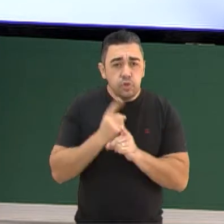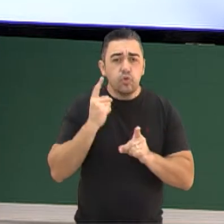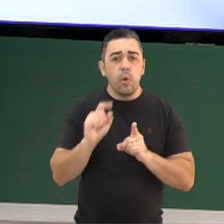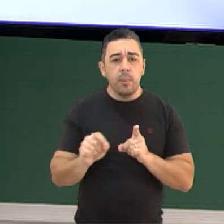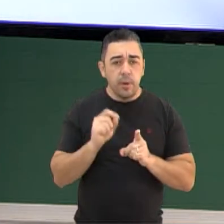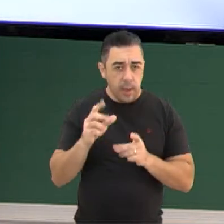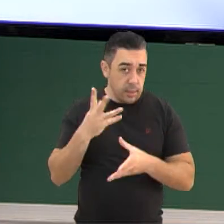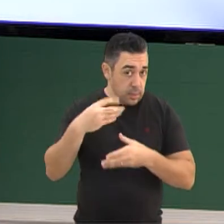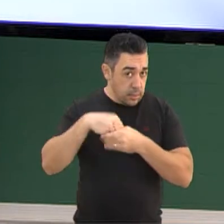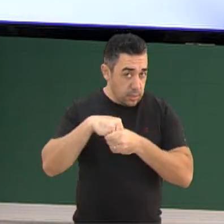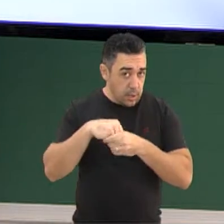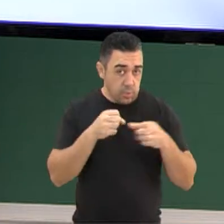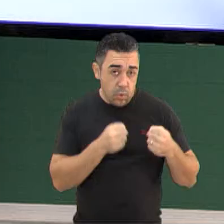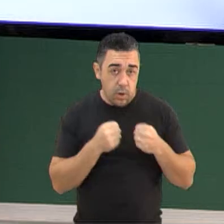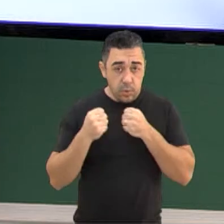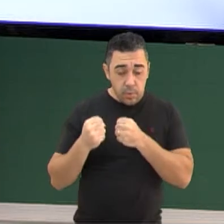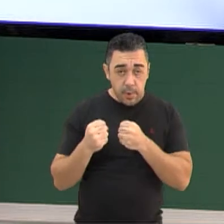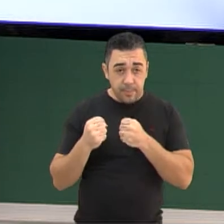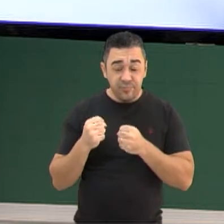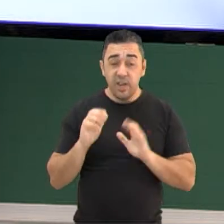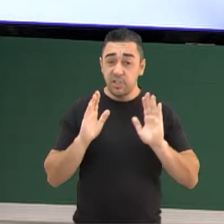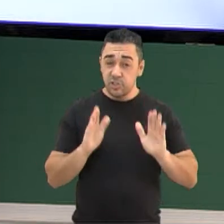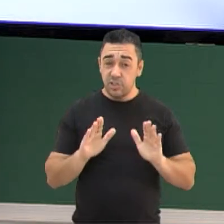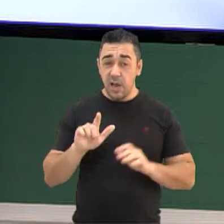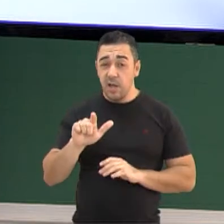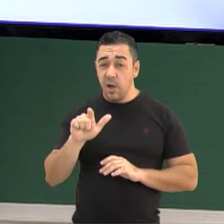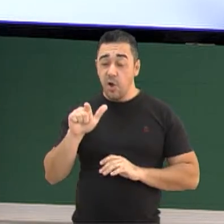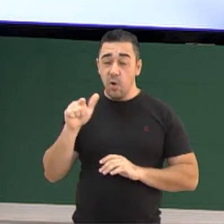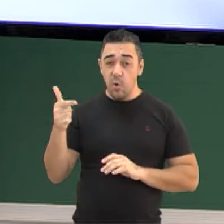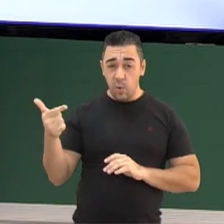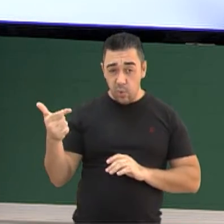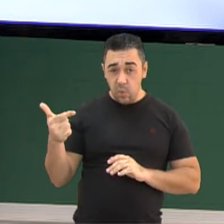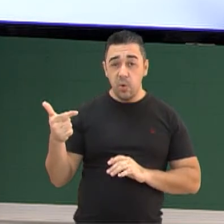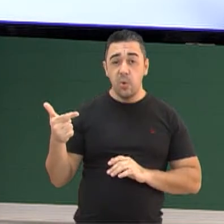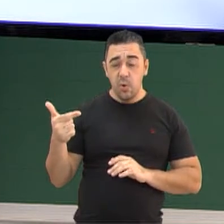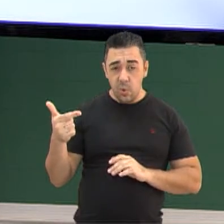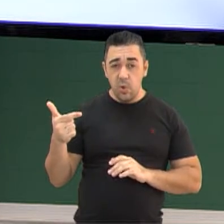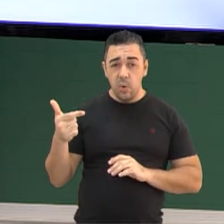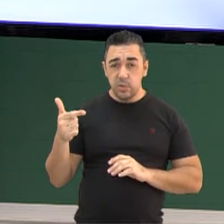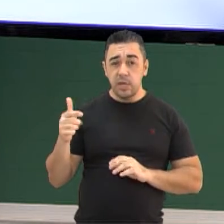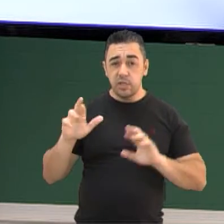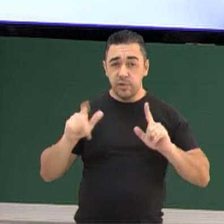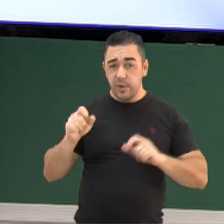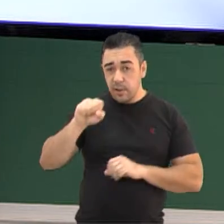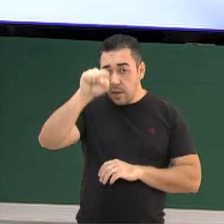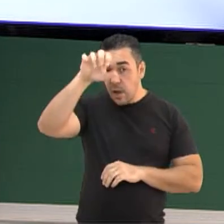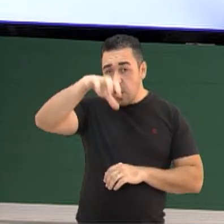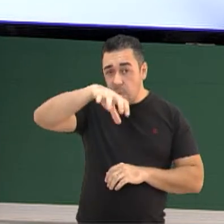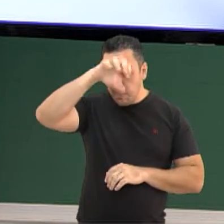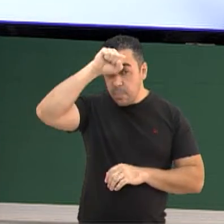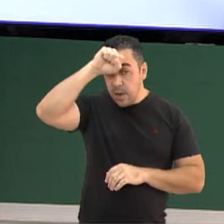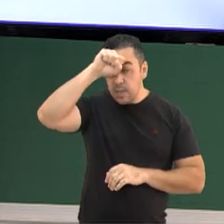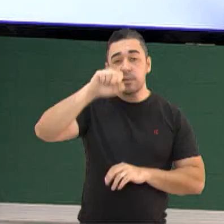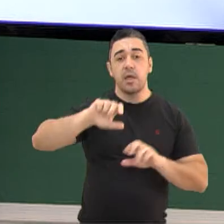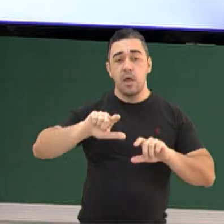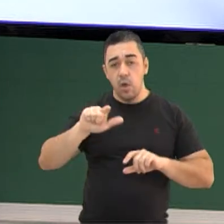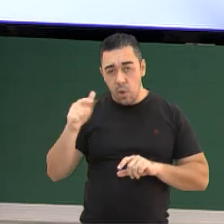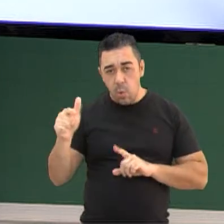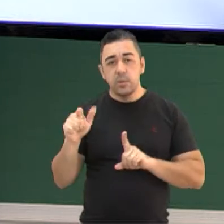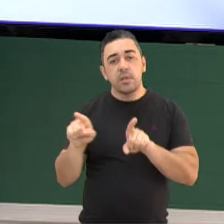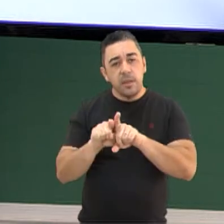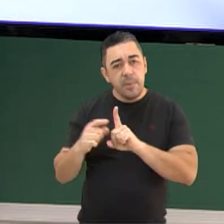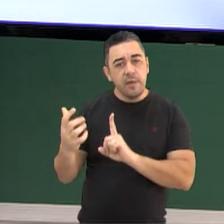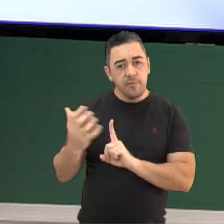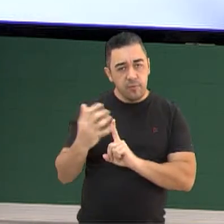Isso dentro do candomblé. Na Umbanda é outro processo, não vamos confundir aqui. Umbanda é uma religião sincrética, também tem